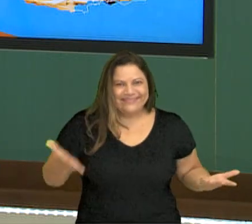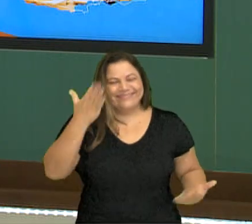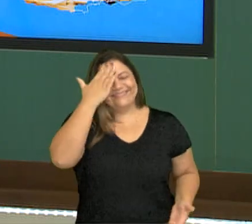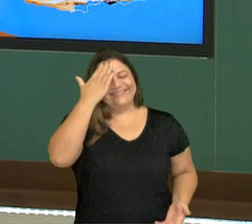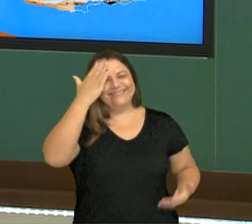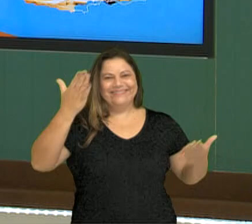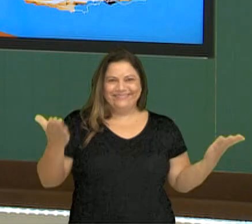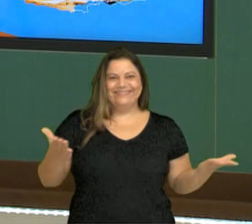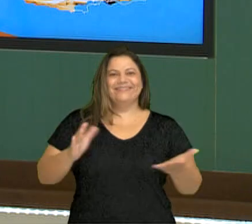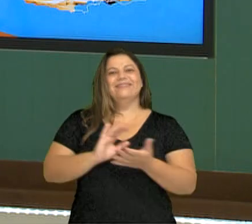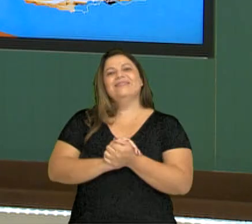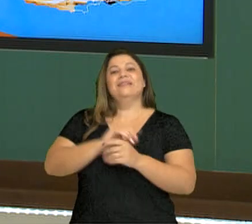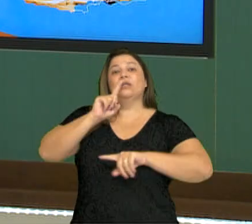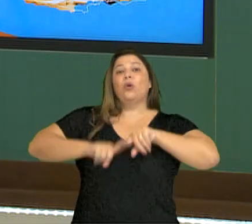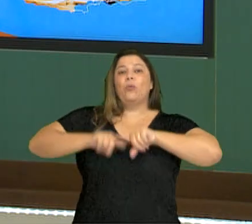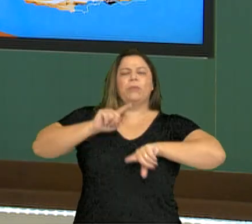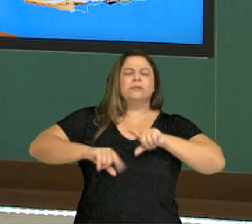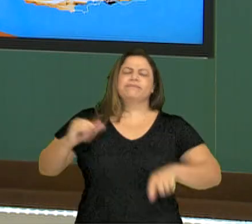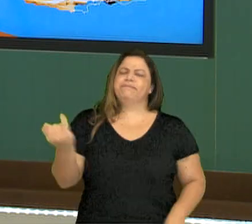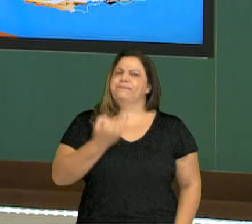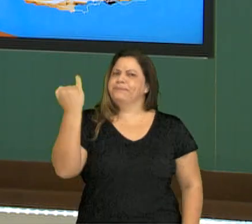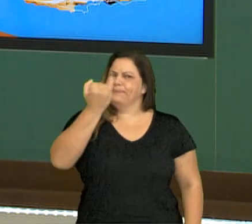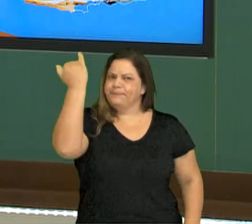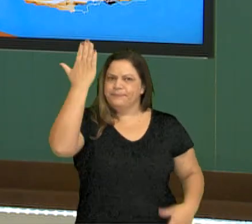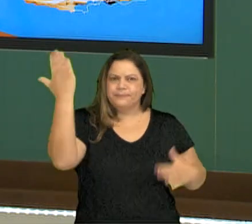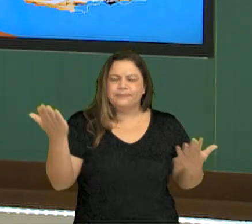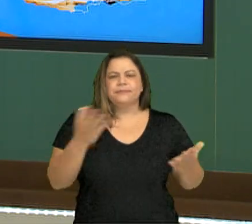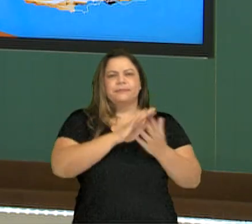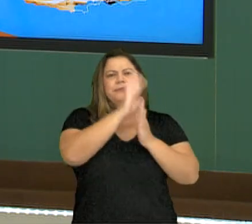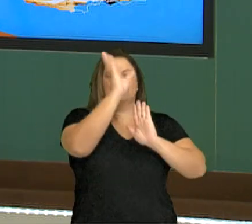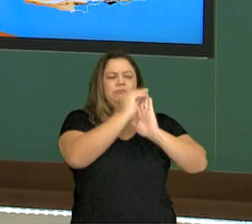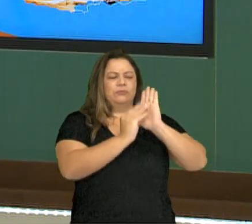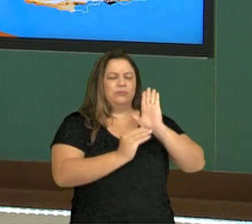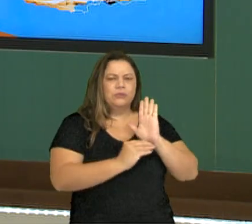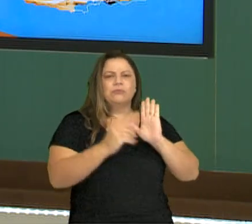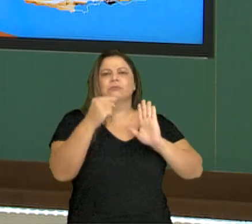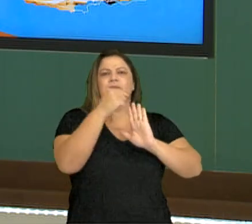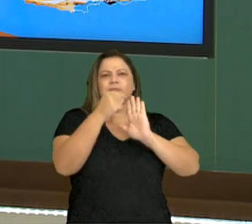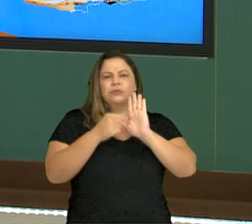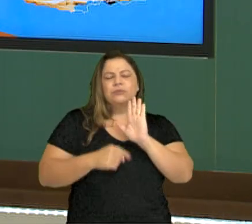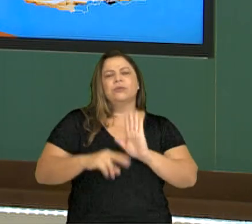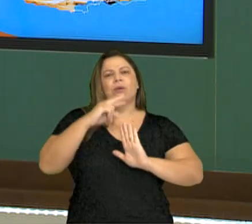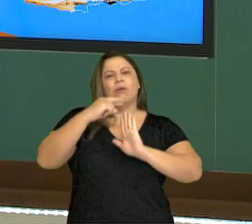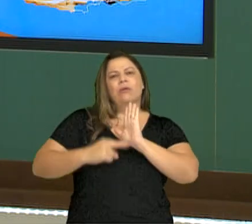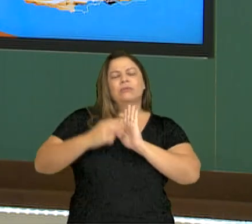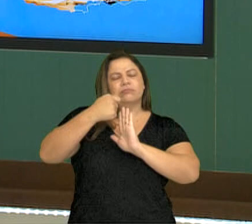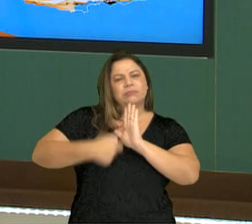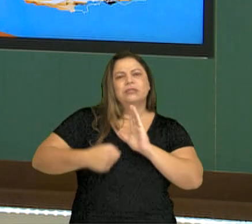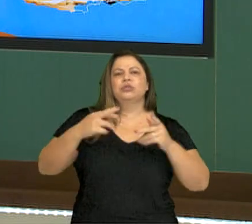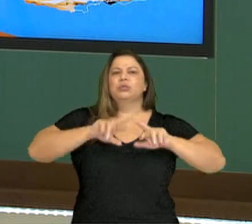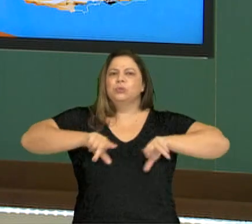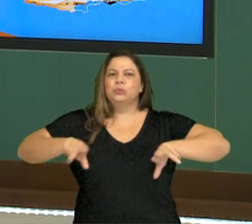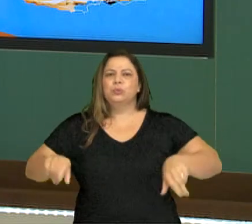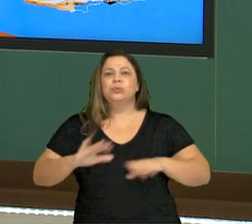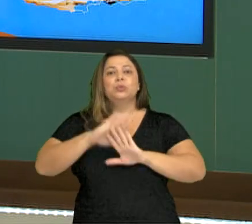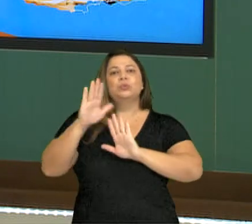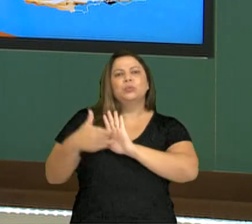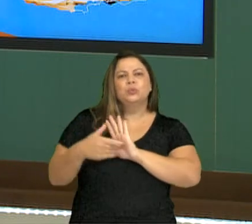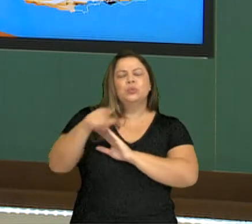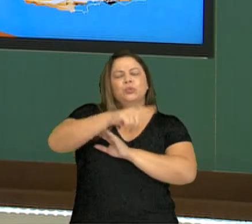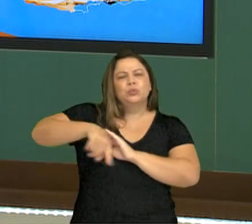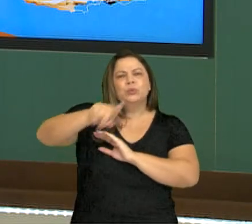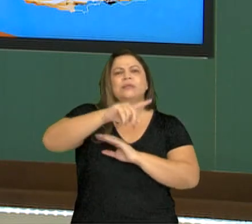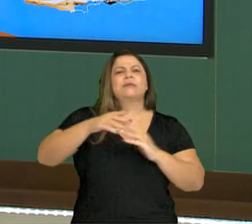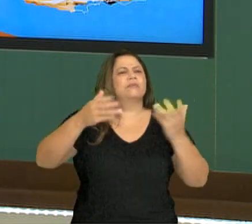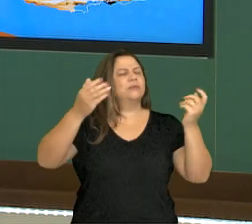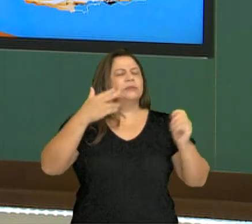sabia. O material é super importante para fazer as anotações, os registros de tudo aquilo que você